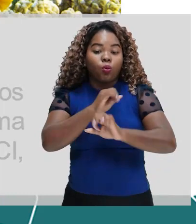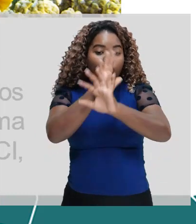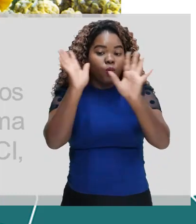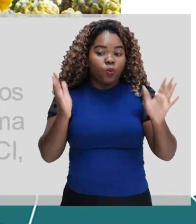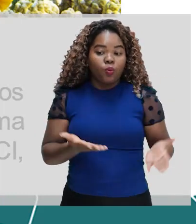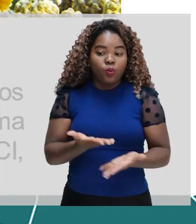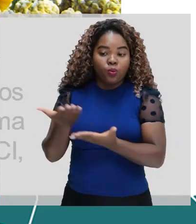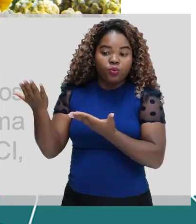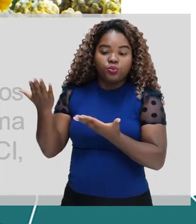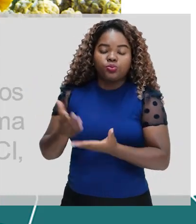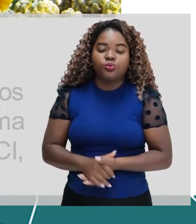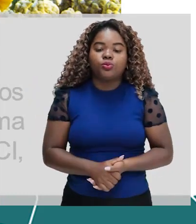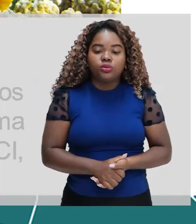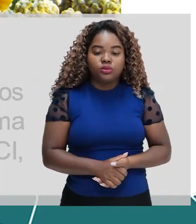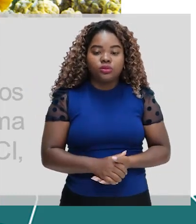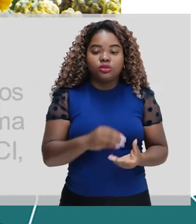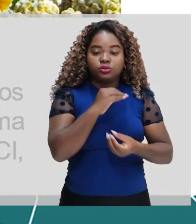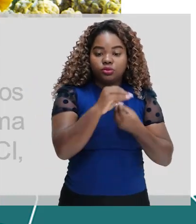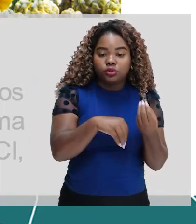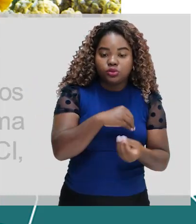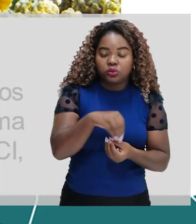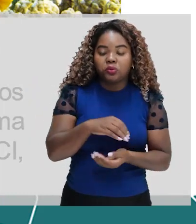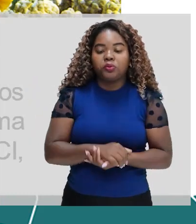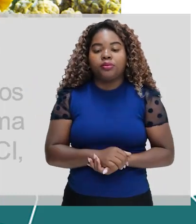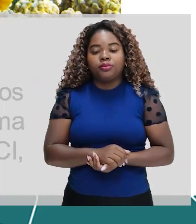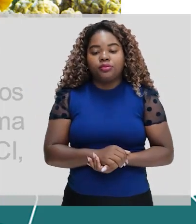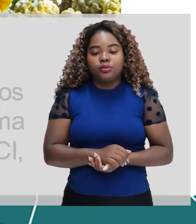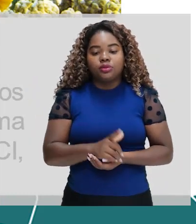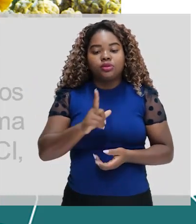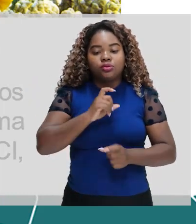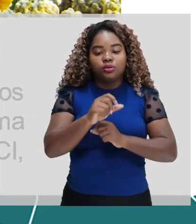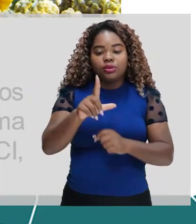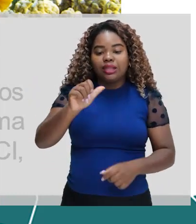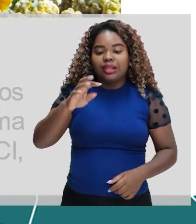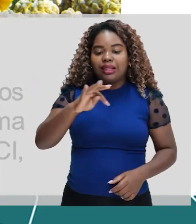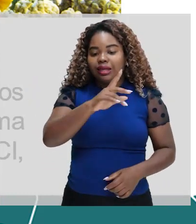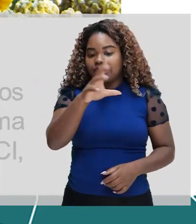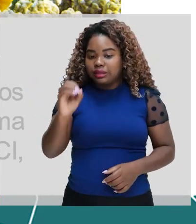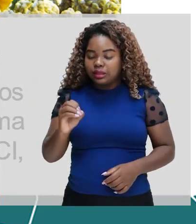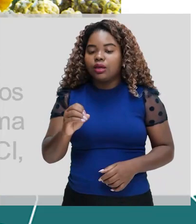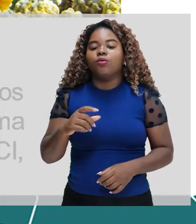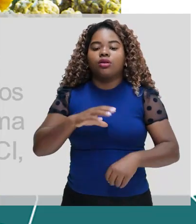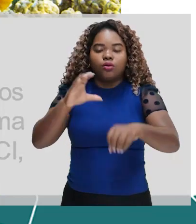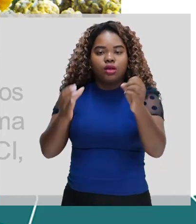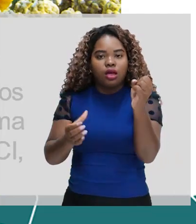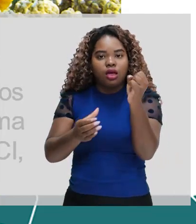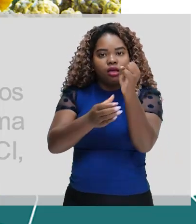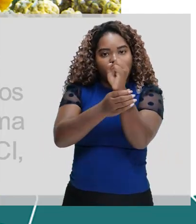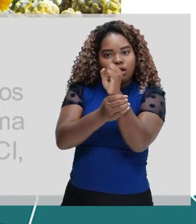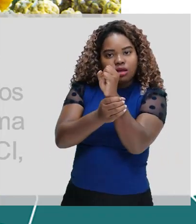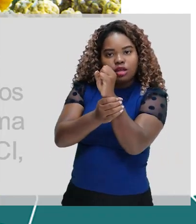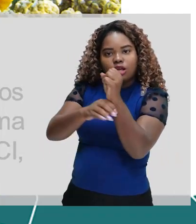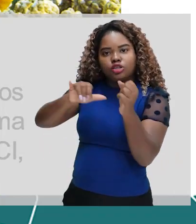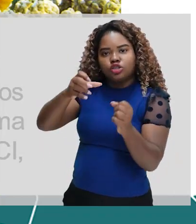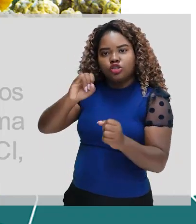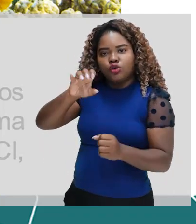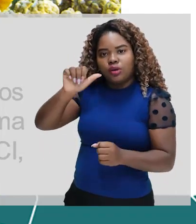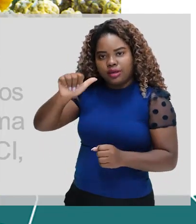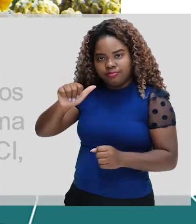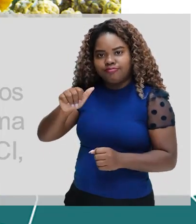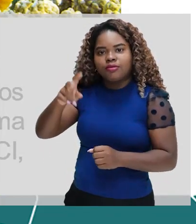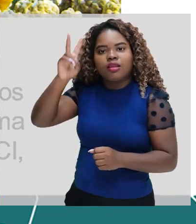exemplos de soluções. Então, o latão, né, aquela joia que você, aquele anel